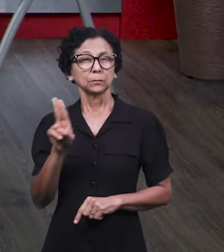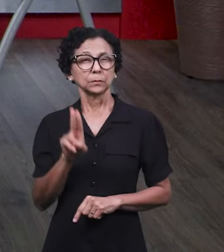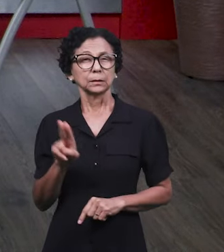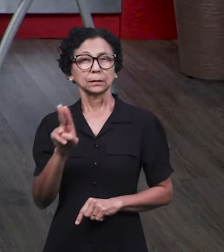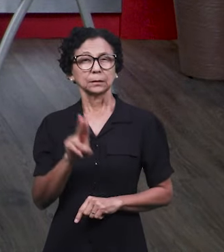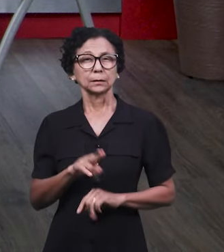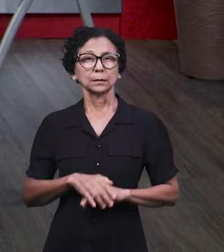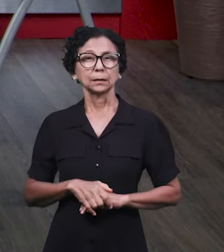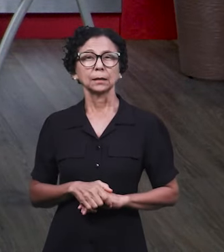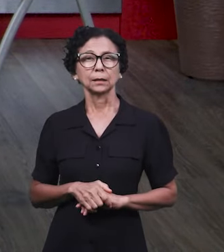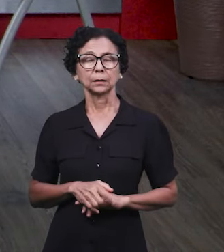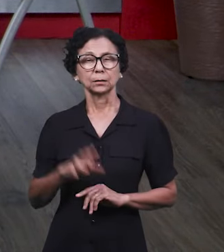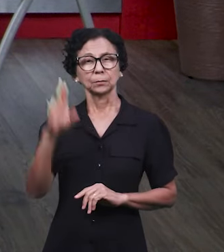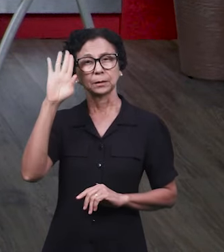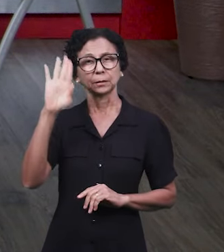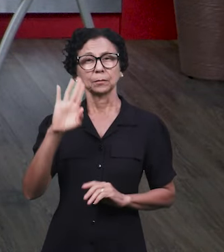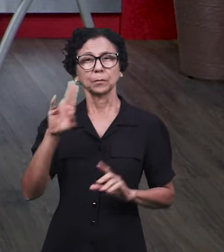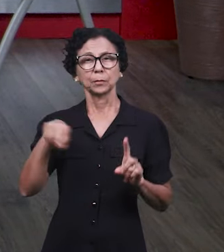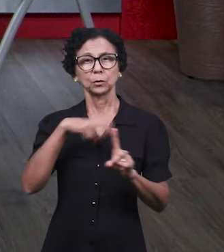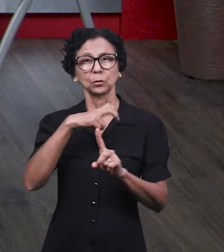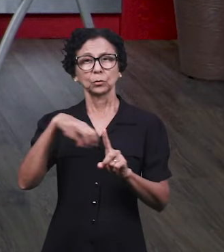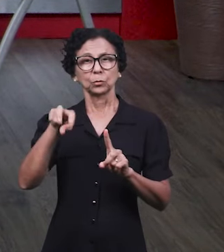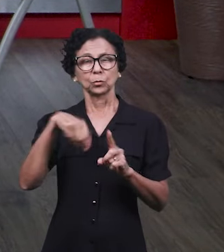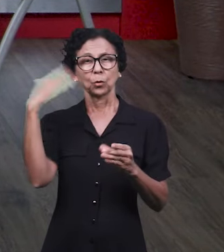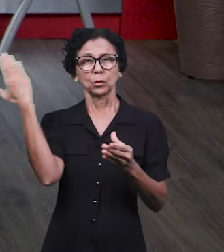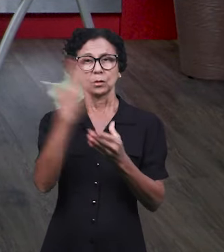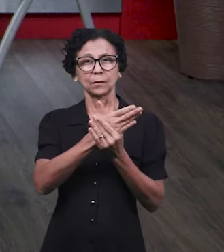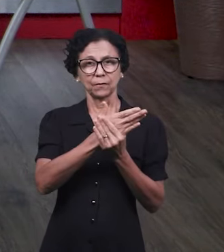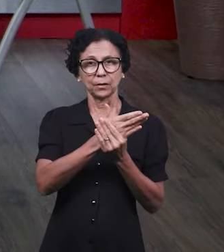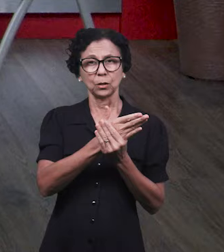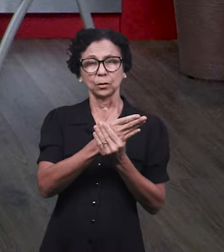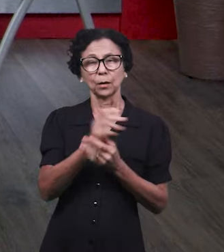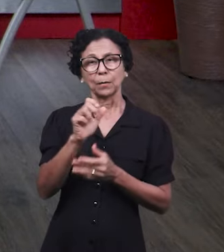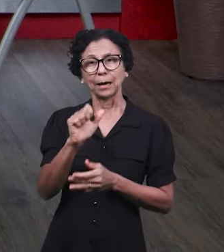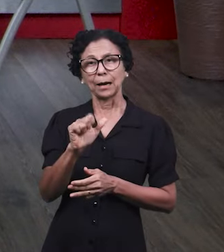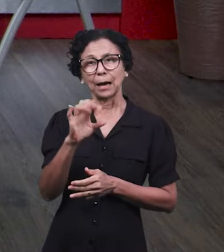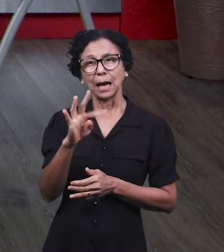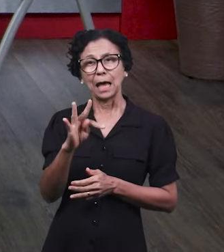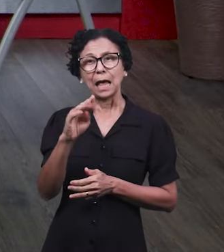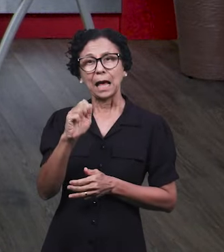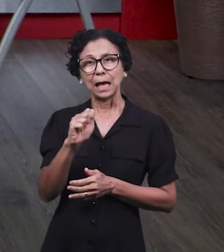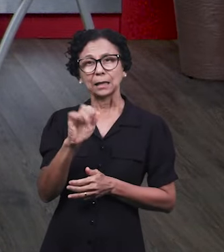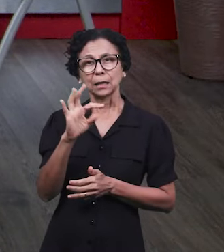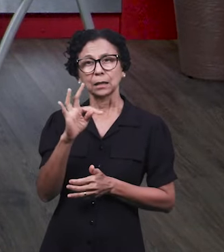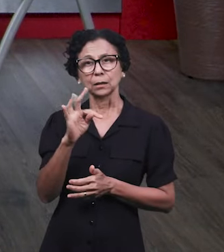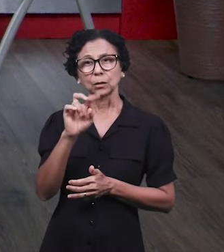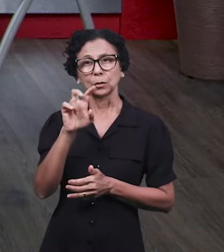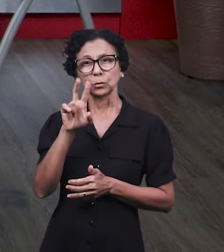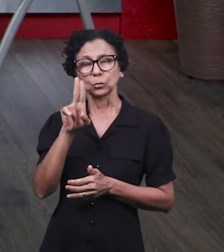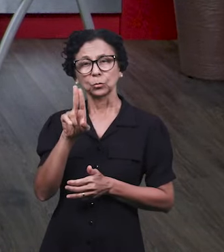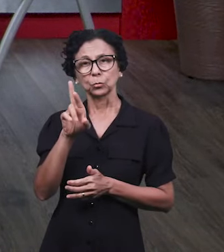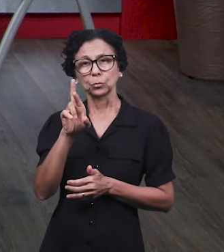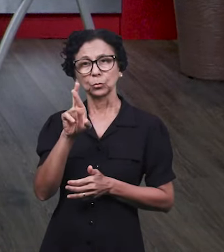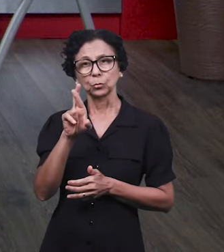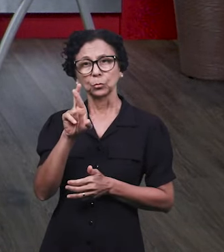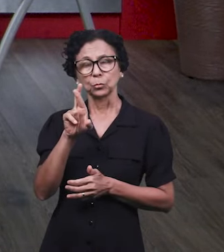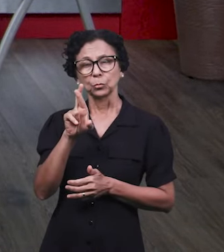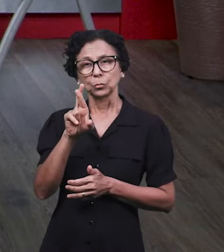principalmente após a reforma no Código de Processo Civil que é a ata notarial correto que você pegar os